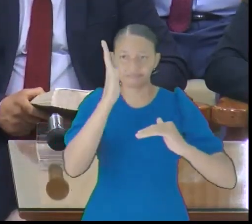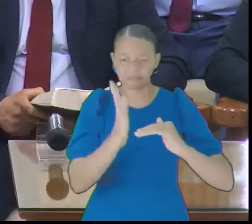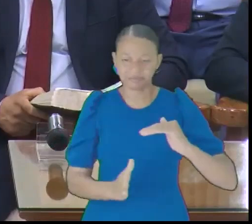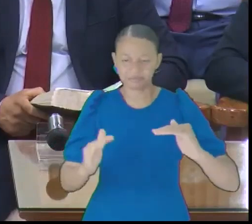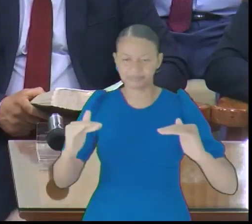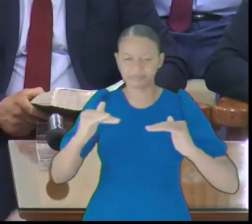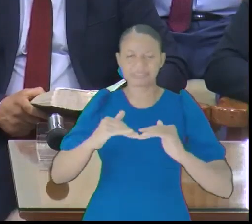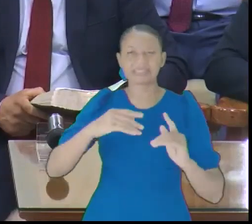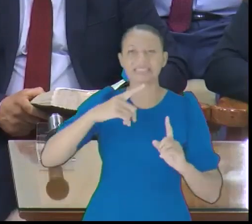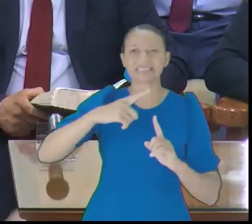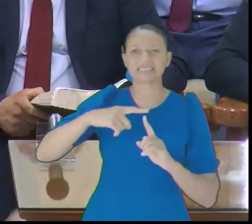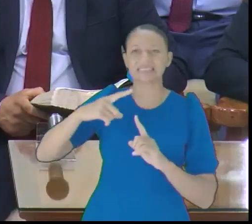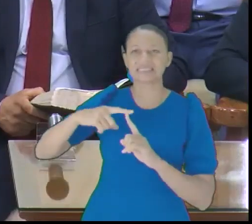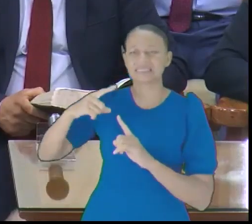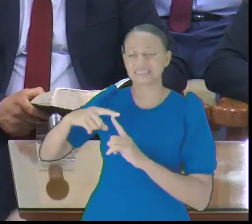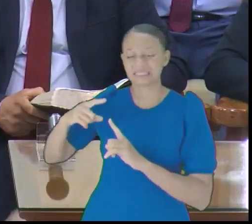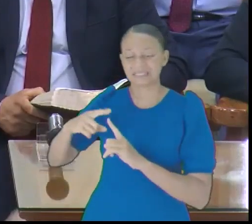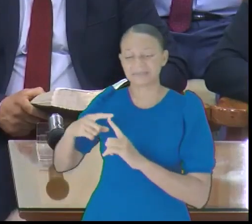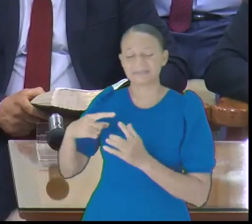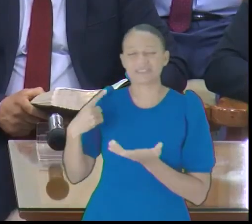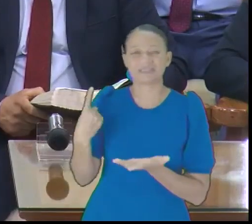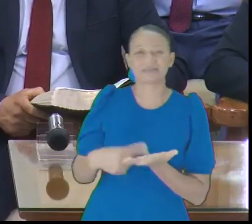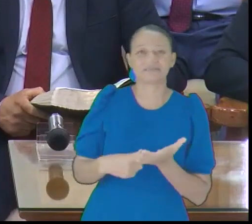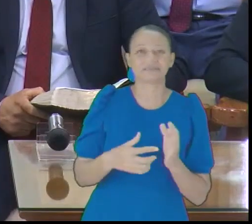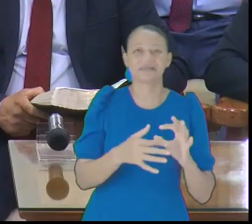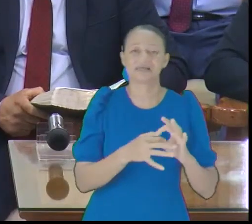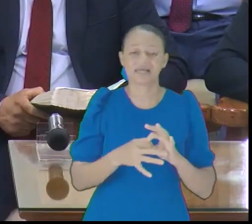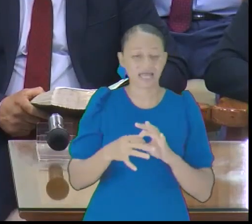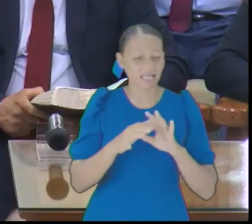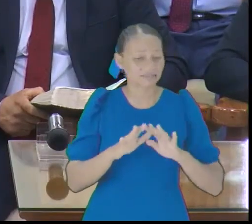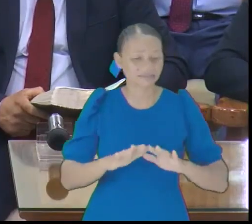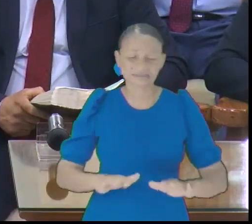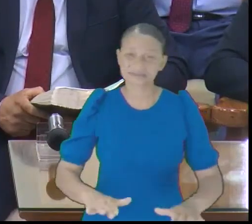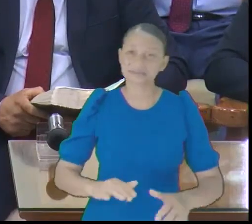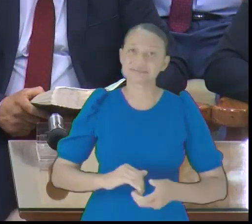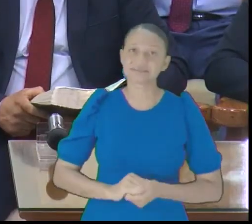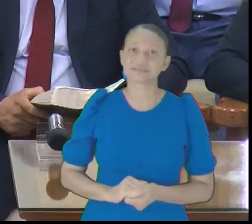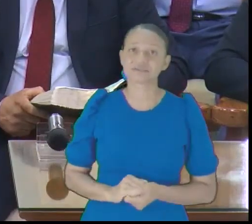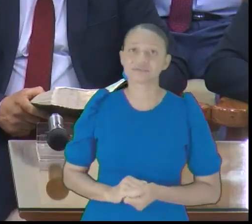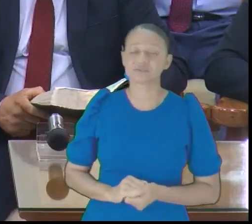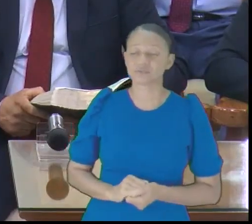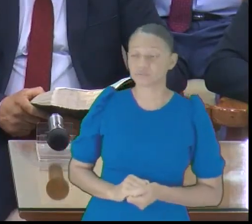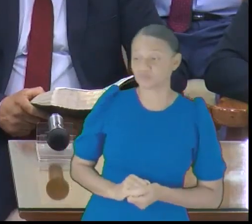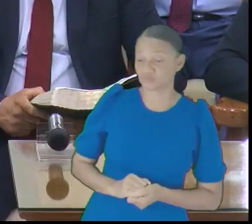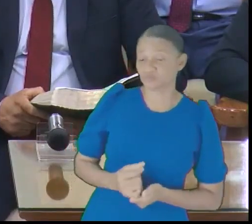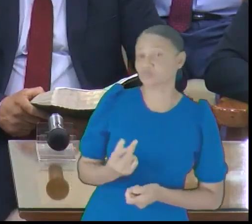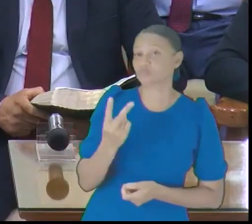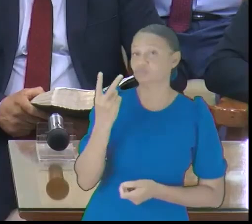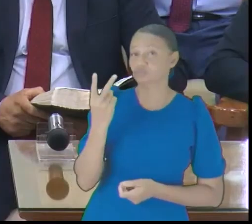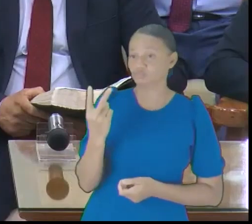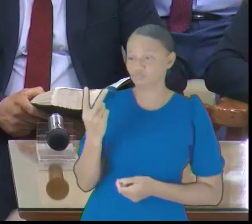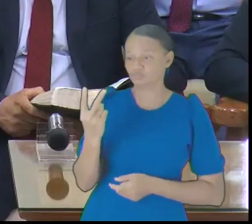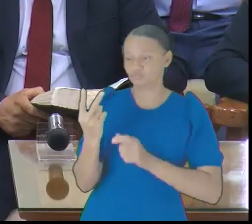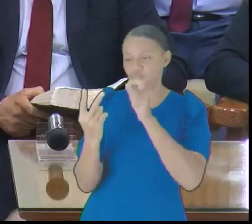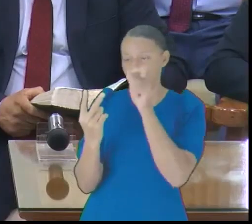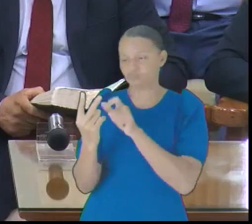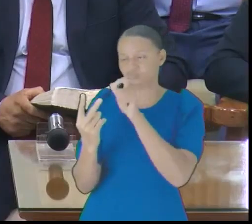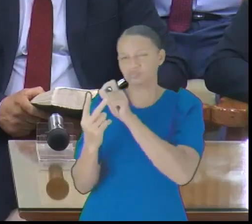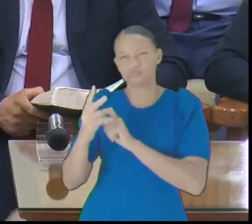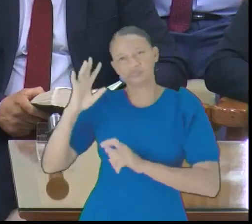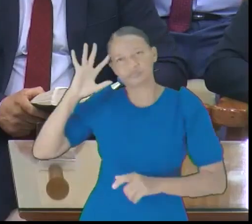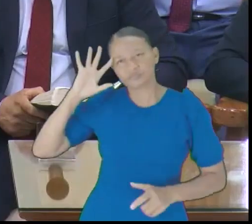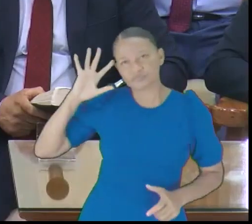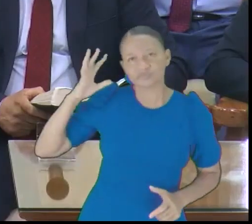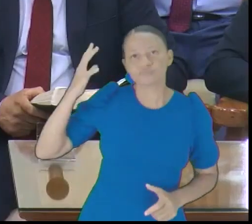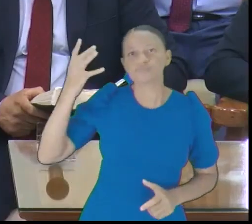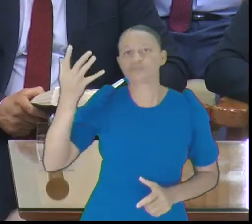Este tipo de aliança funcionava desta forma, irmãos. Quando duas pessoas se resolviam